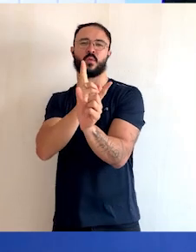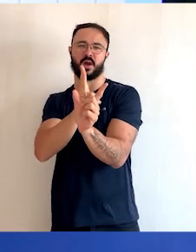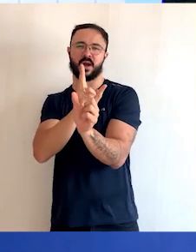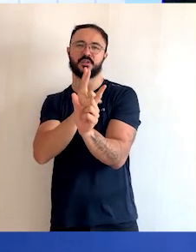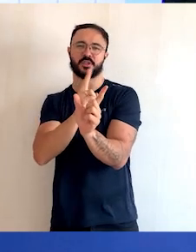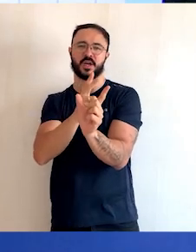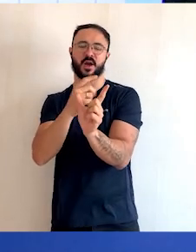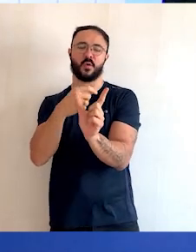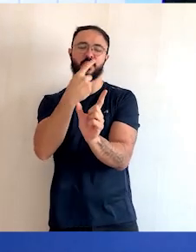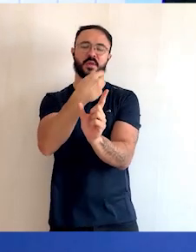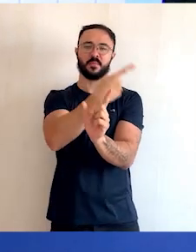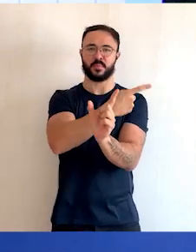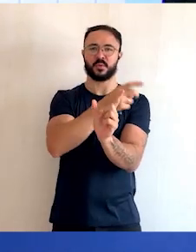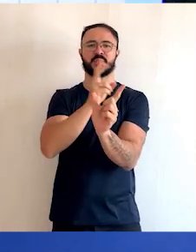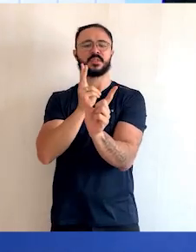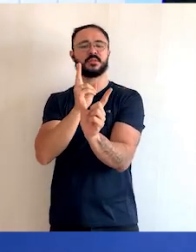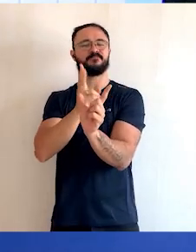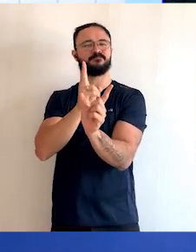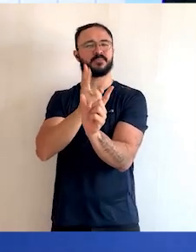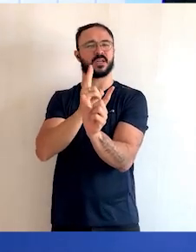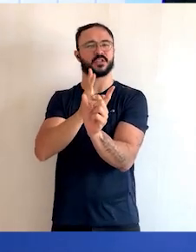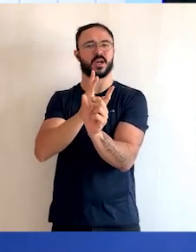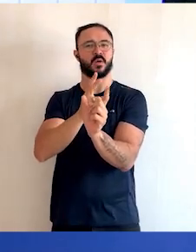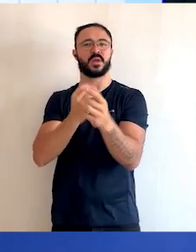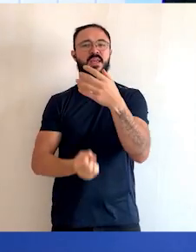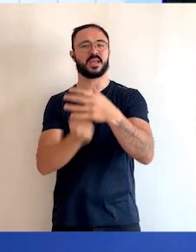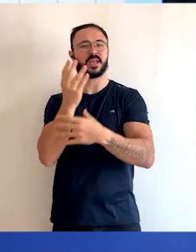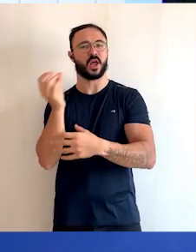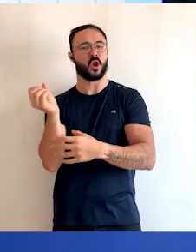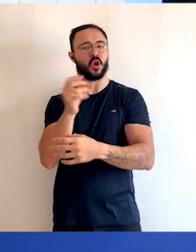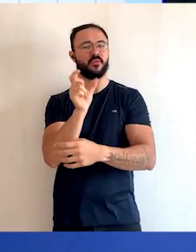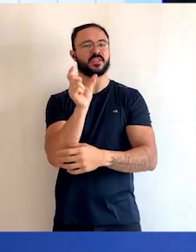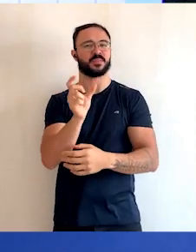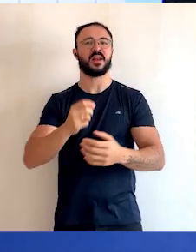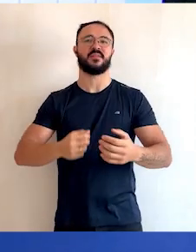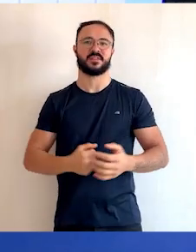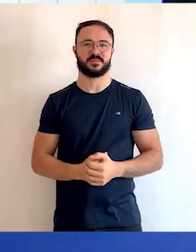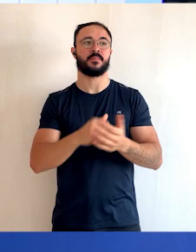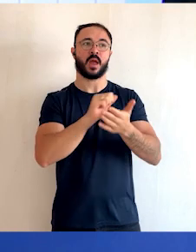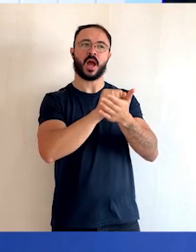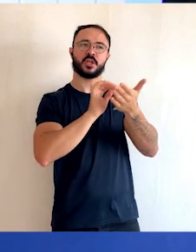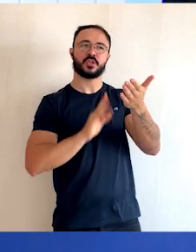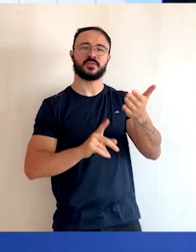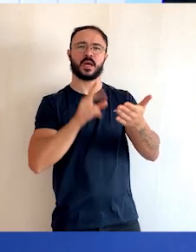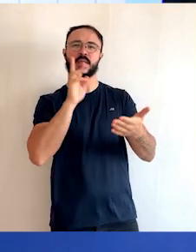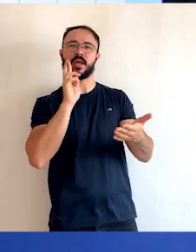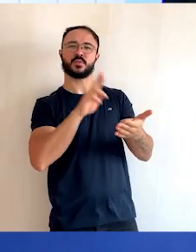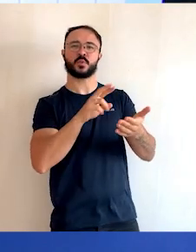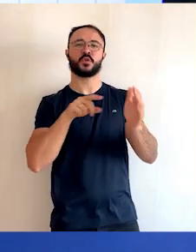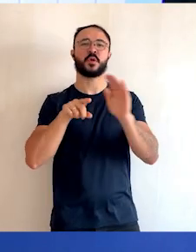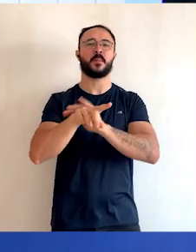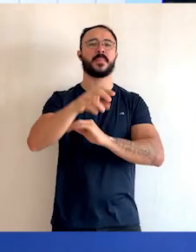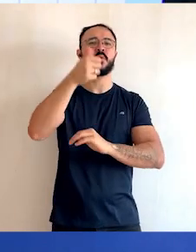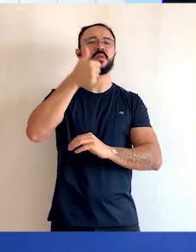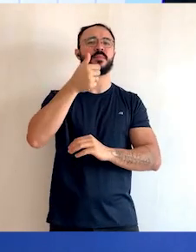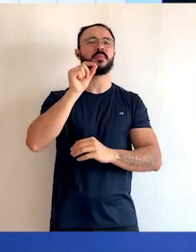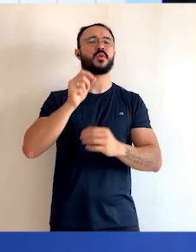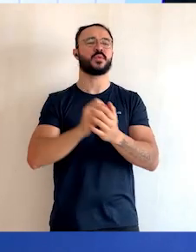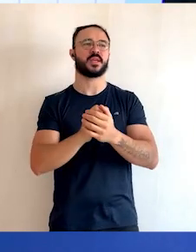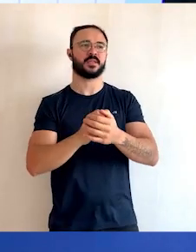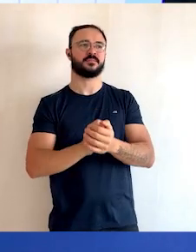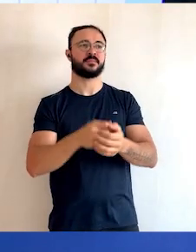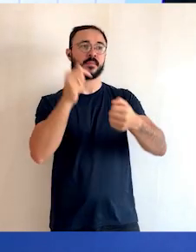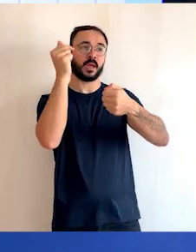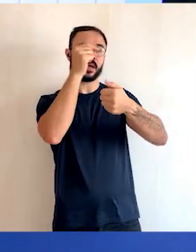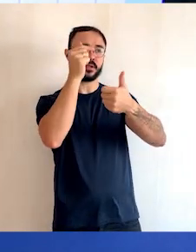Vamos praticar o que aprendemos hoje? No nosso primeiro exercício, temos a seguinte questão. Assinale as alternativas nas quais